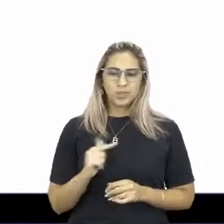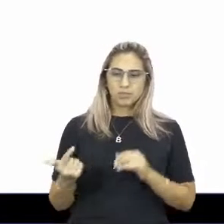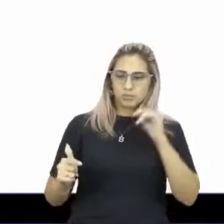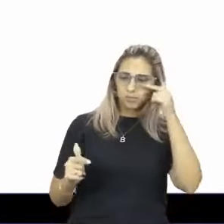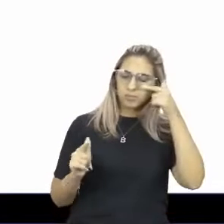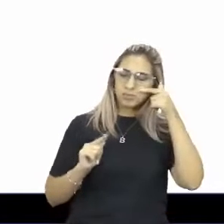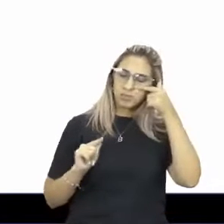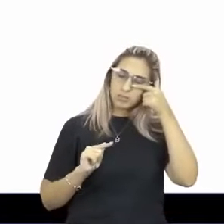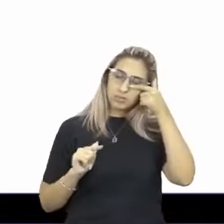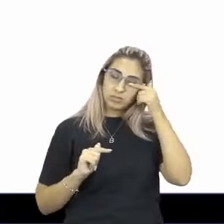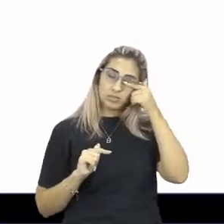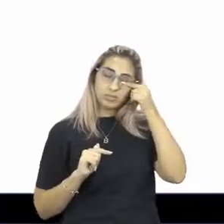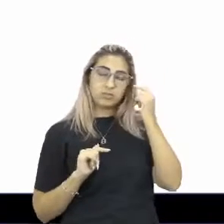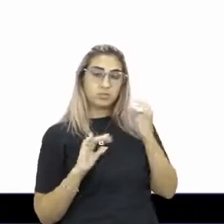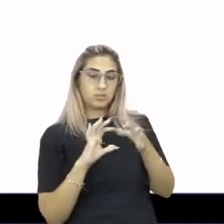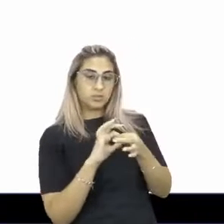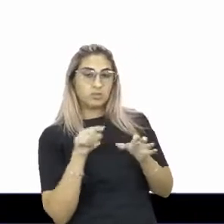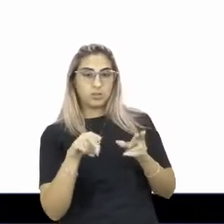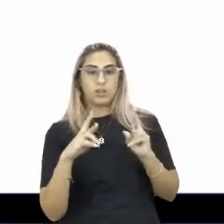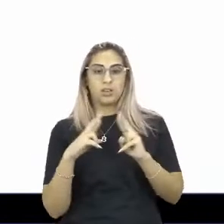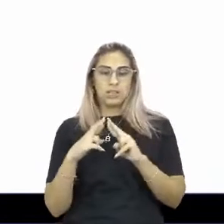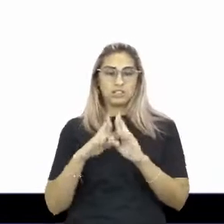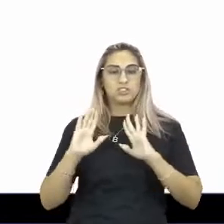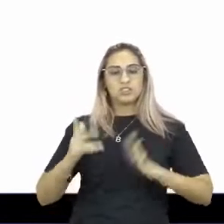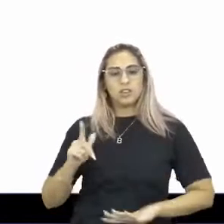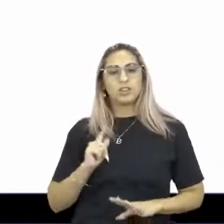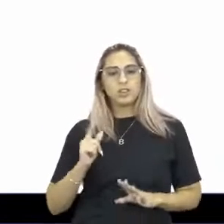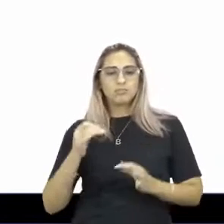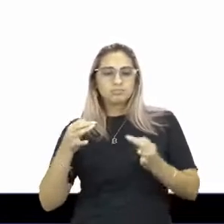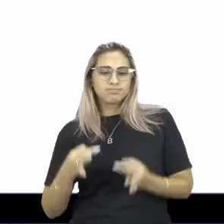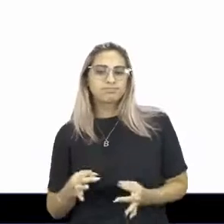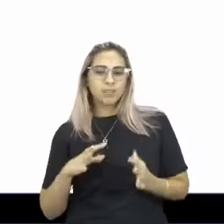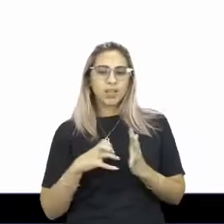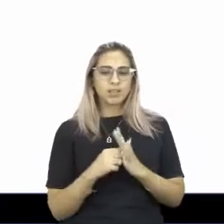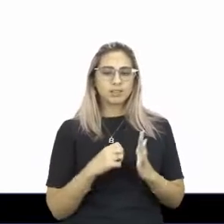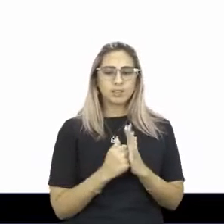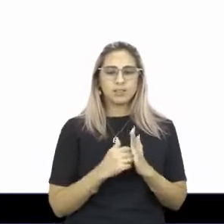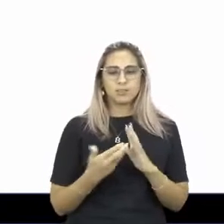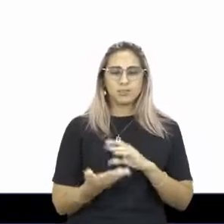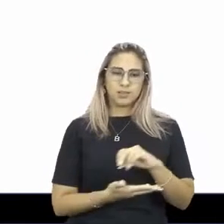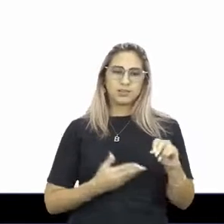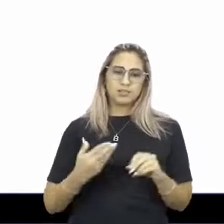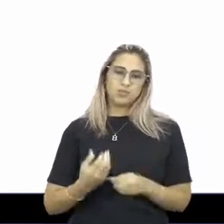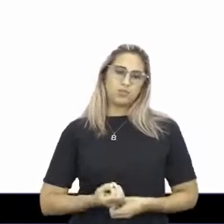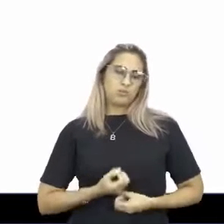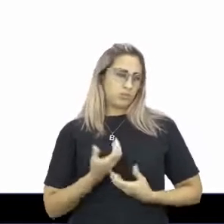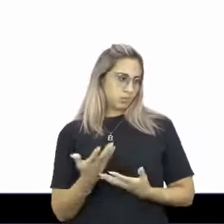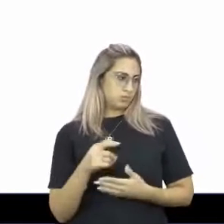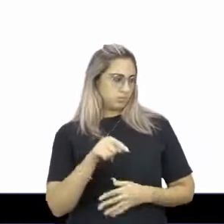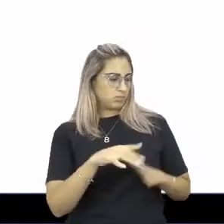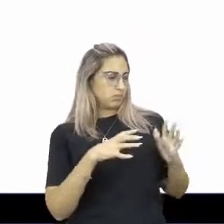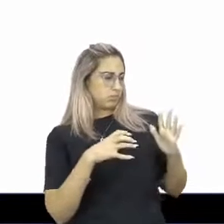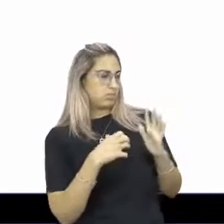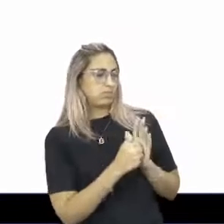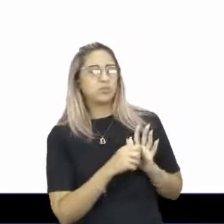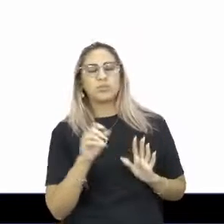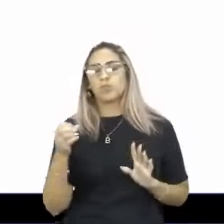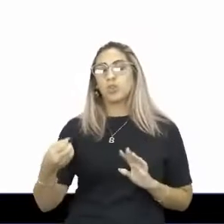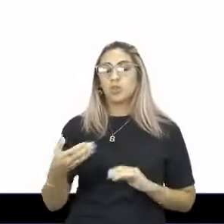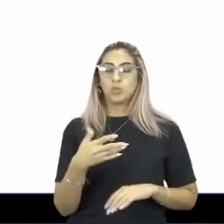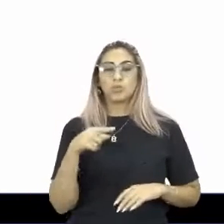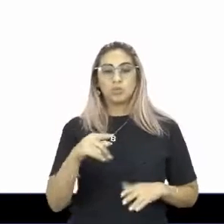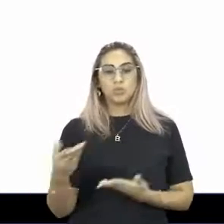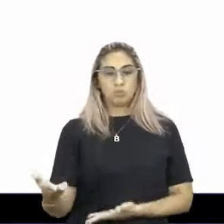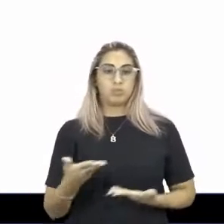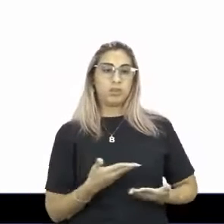um vínculo anterior com a rede, ele traz de acordo com o que está cadastrado na nossa base de dados. O candidato à contratação novíssimo vai